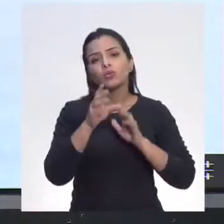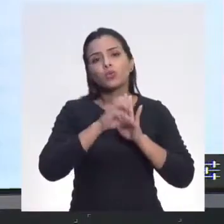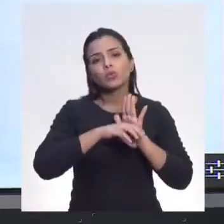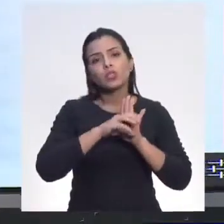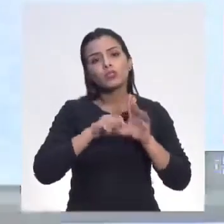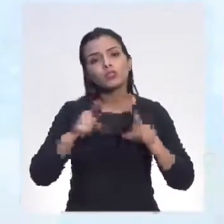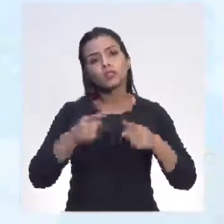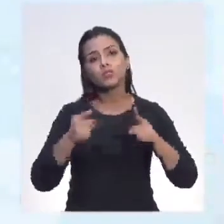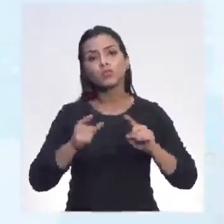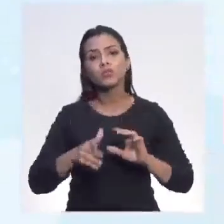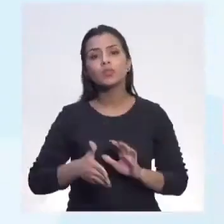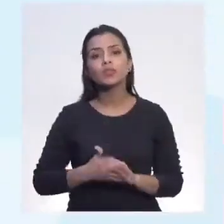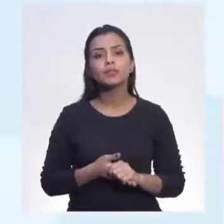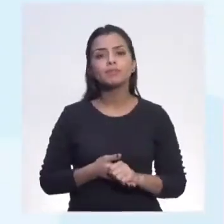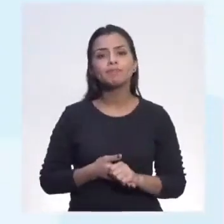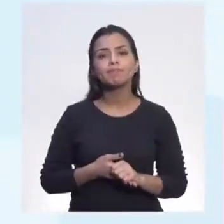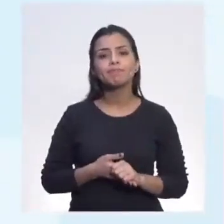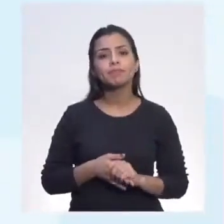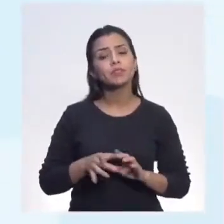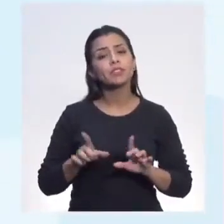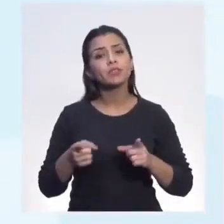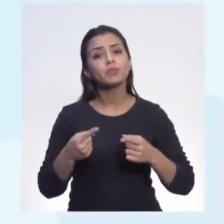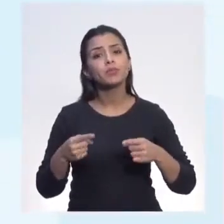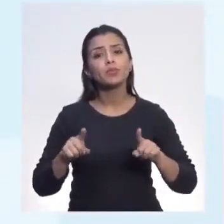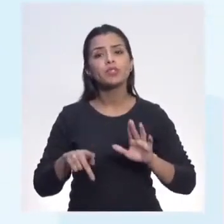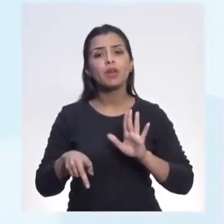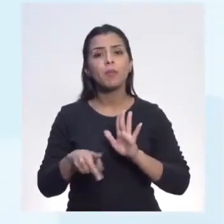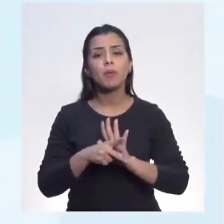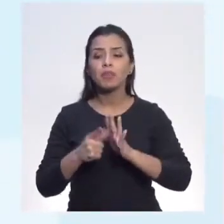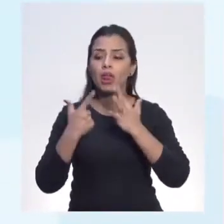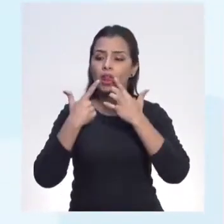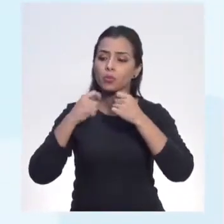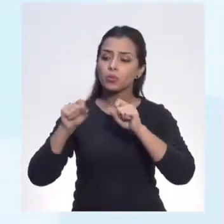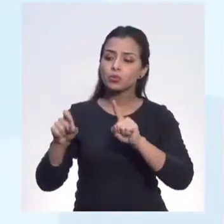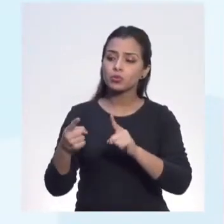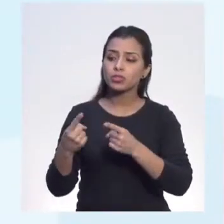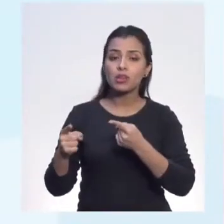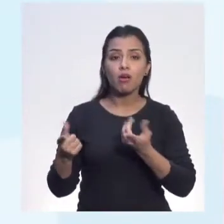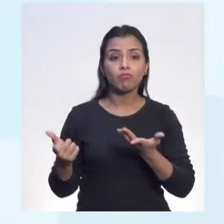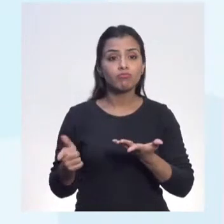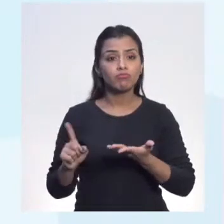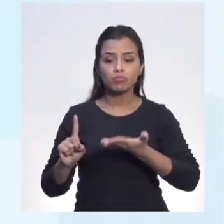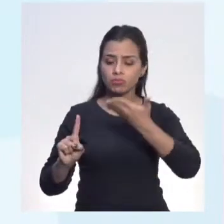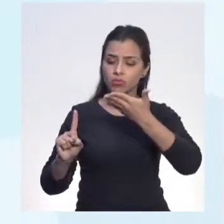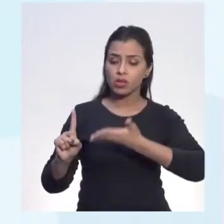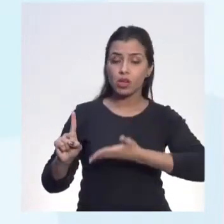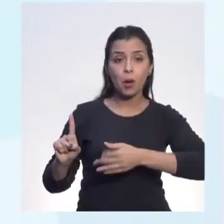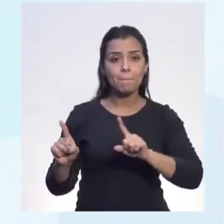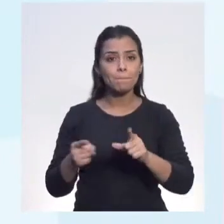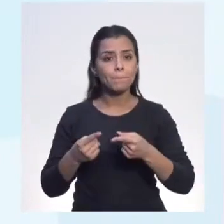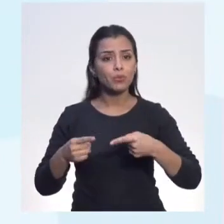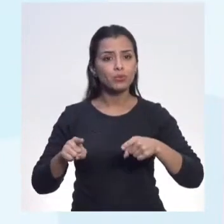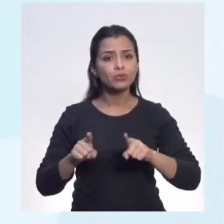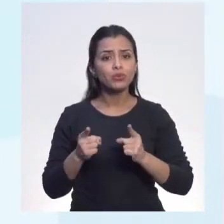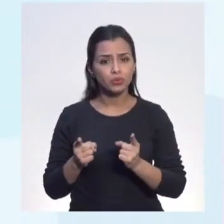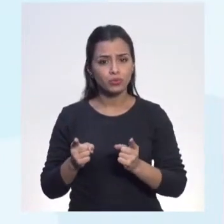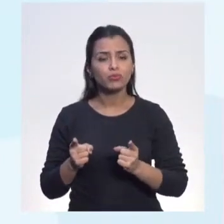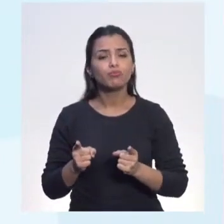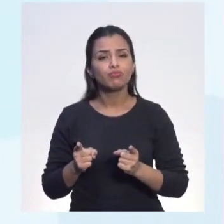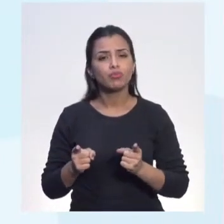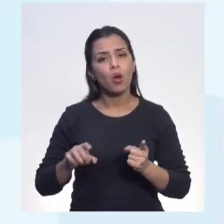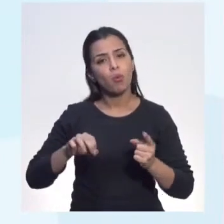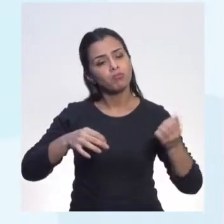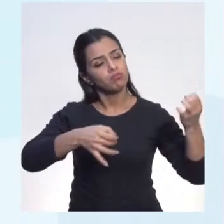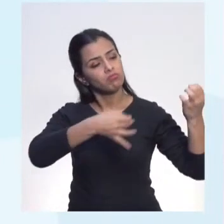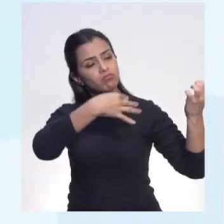música. Quais são as profissões e profissionais relacionadas à linguagem musical? Os músicos, né? Que são também os instrumentistas, né?